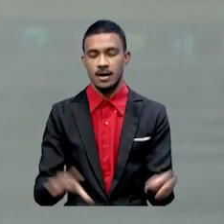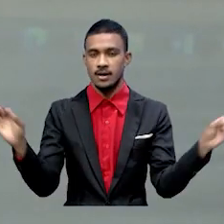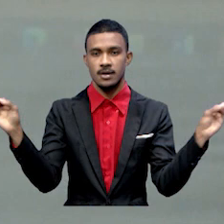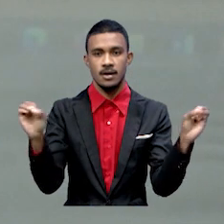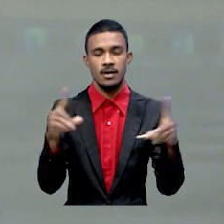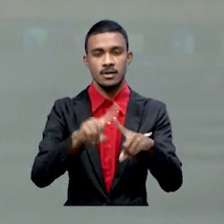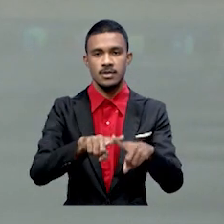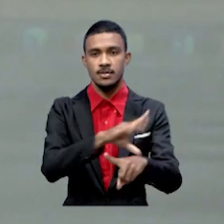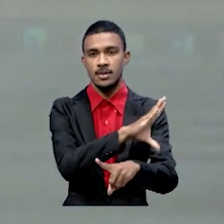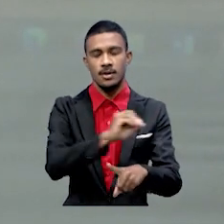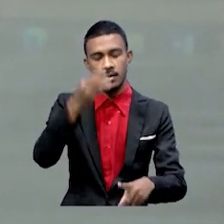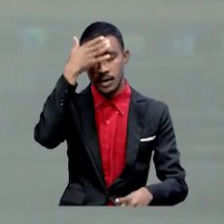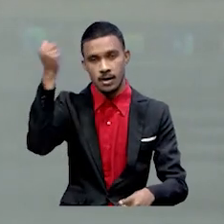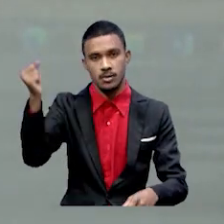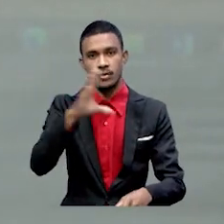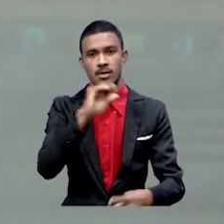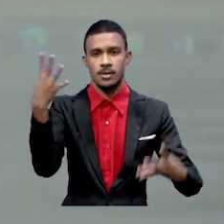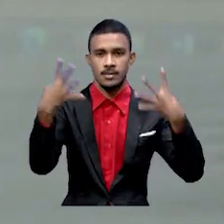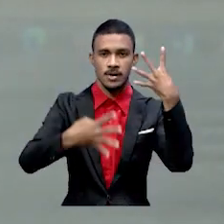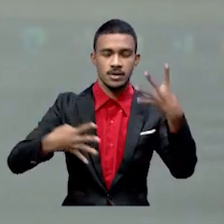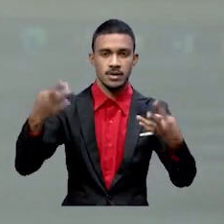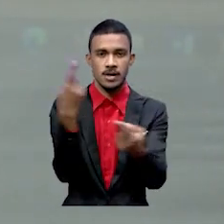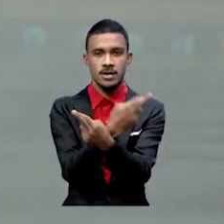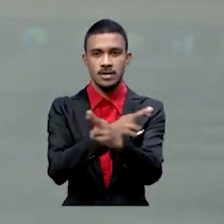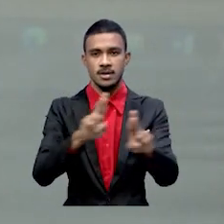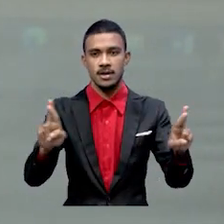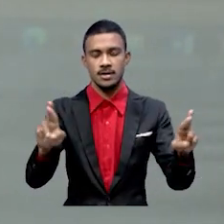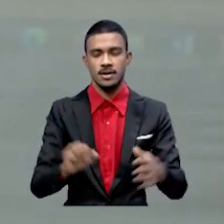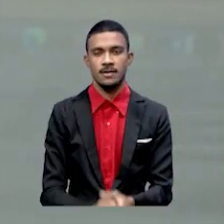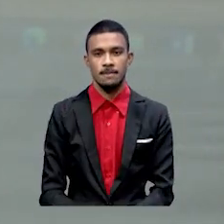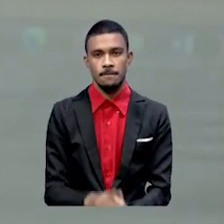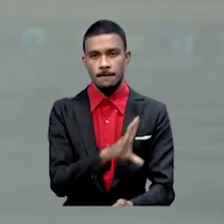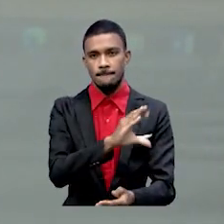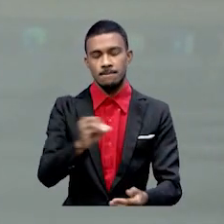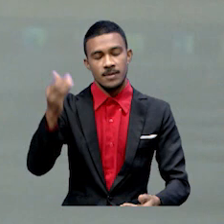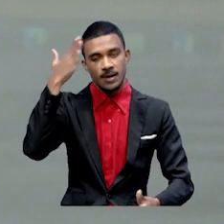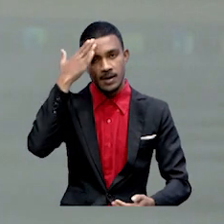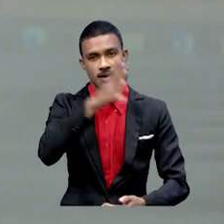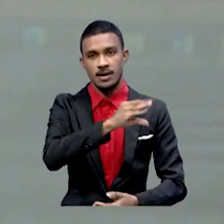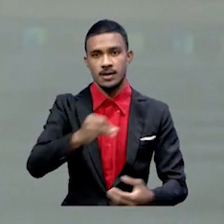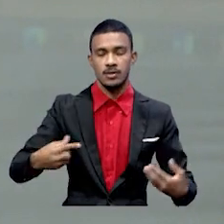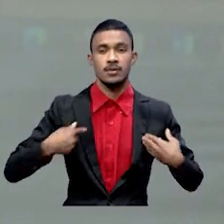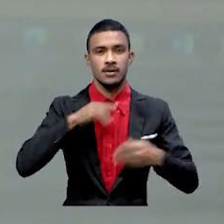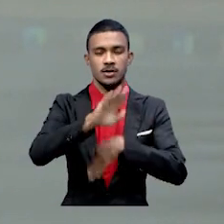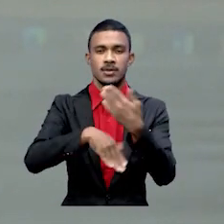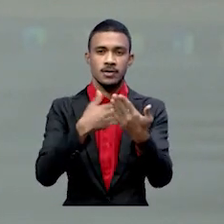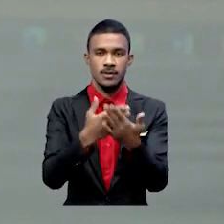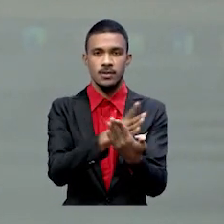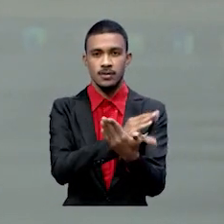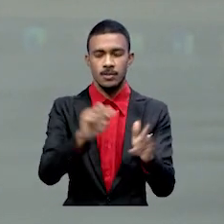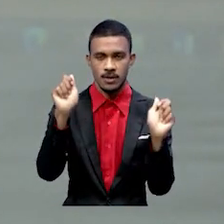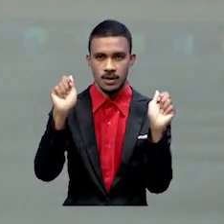podemos esquecer que a nossa guerra de resistência foi sempre orientada, sobretudo, para